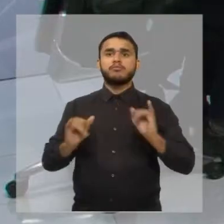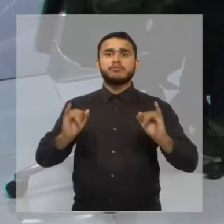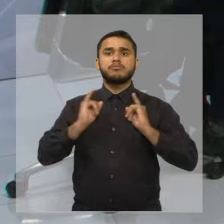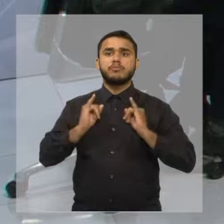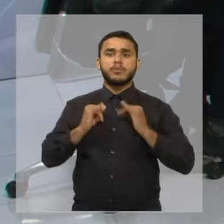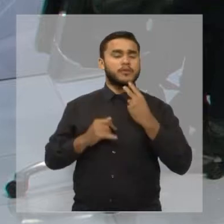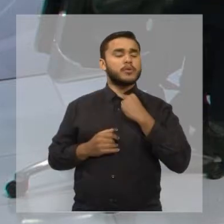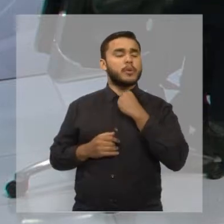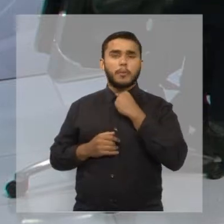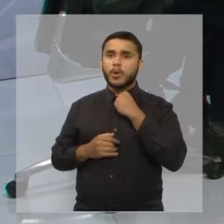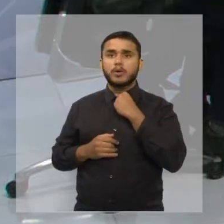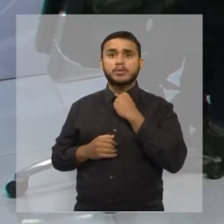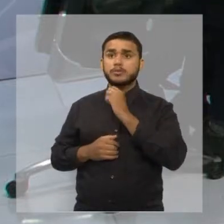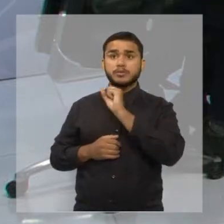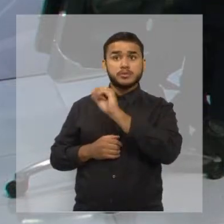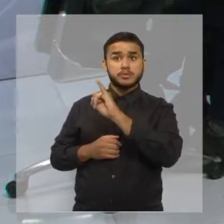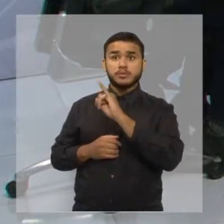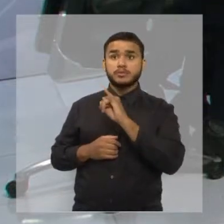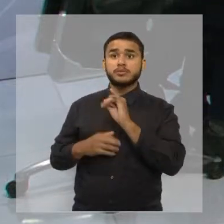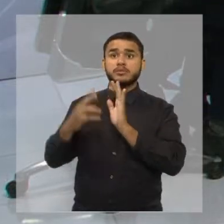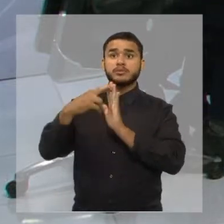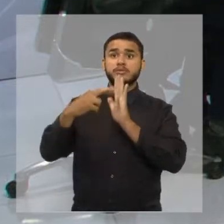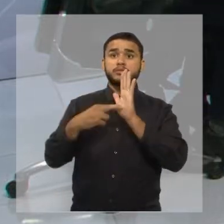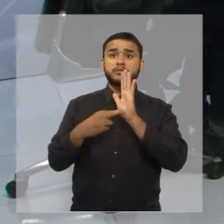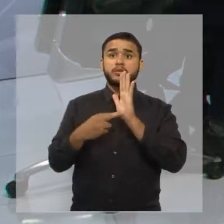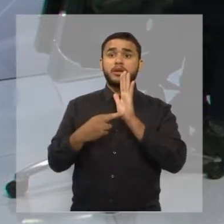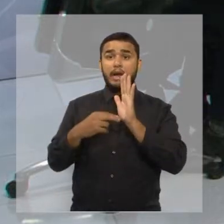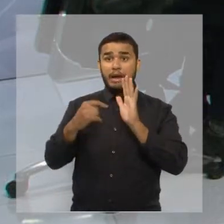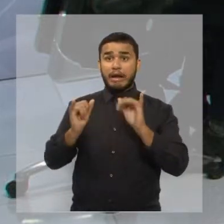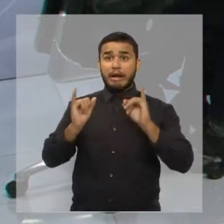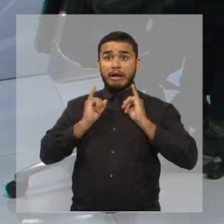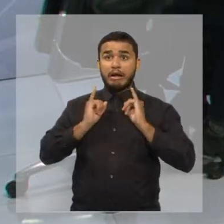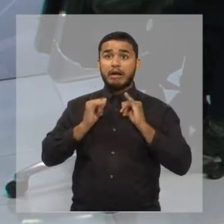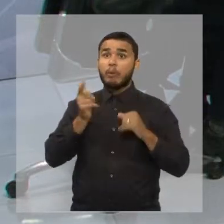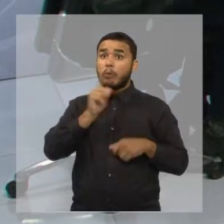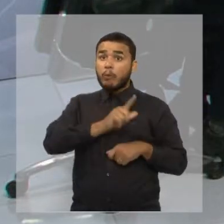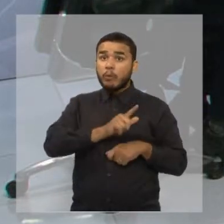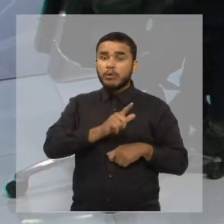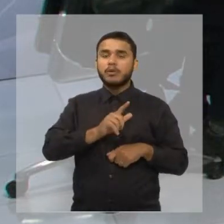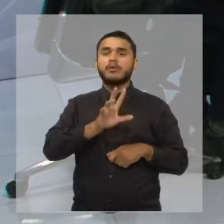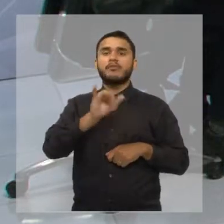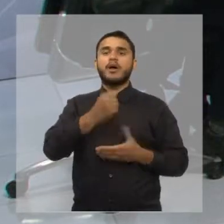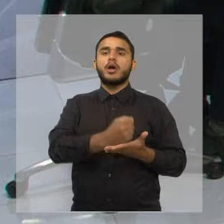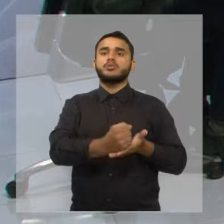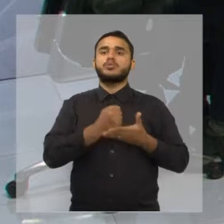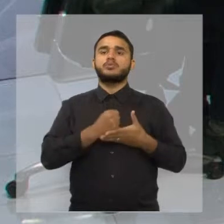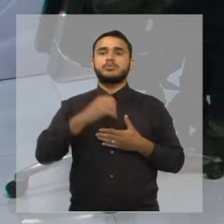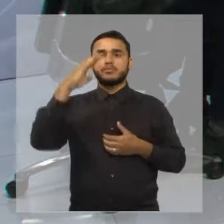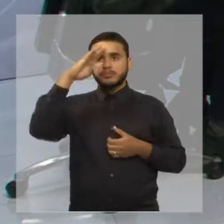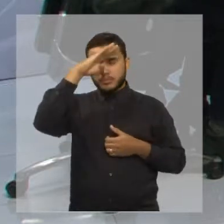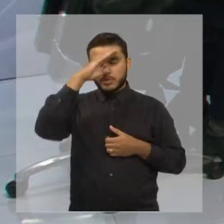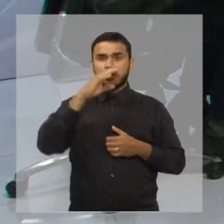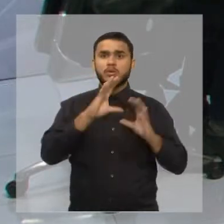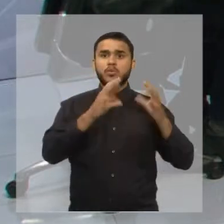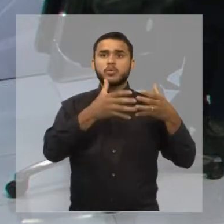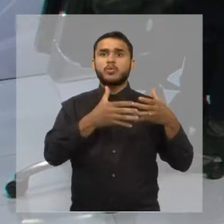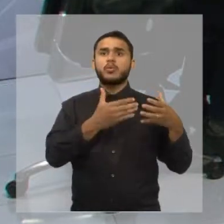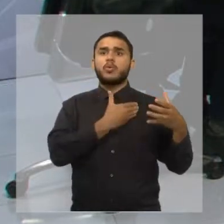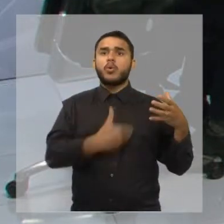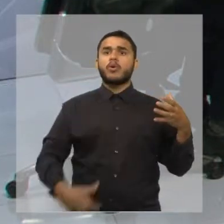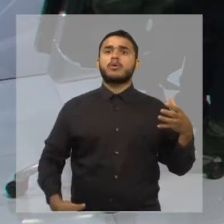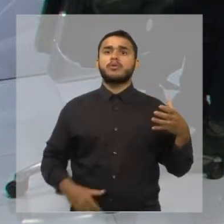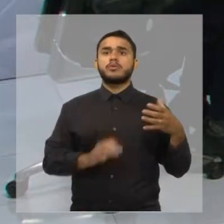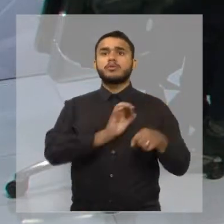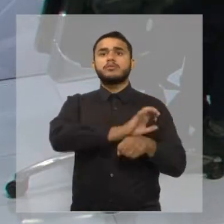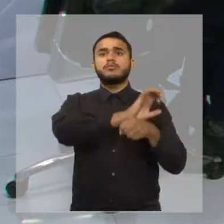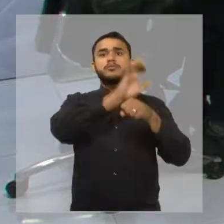governo Bolsonaro, que se der certo vai beneficiar politicamente o Bolsonaro, ficaram de fora, como todo mundo sabe que não podem ficar de fora, porque seus estados